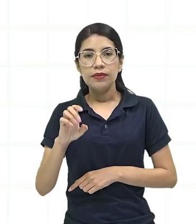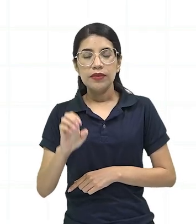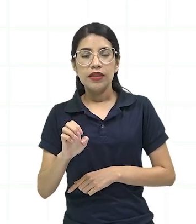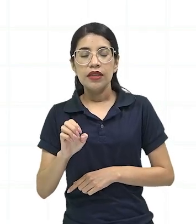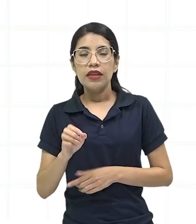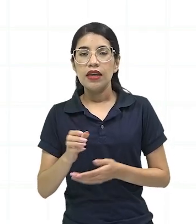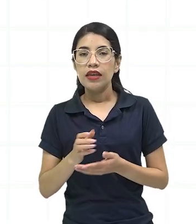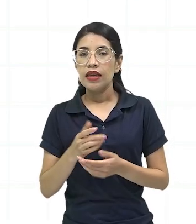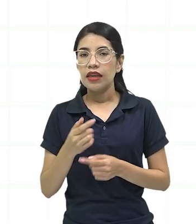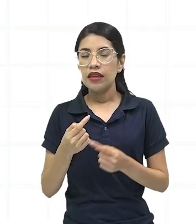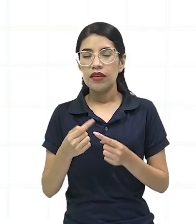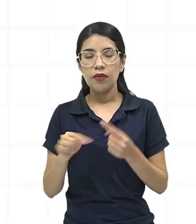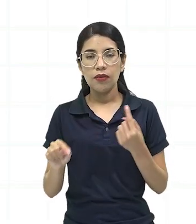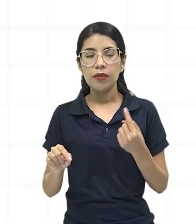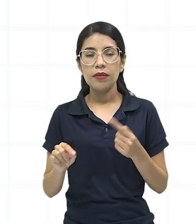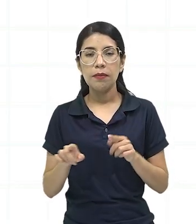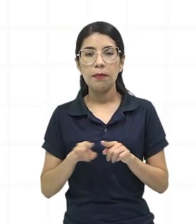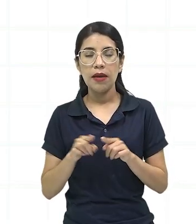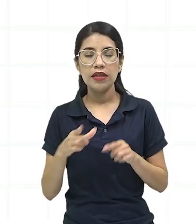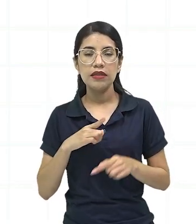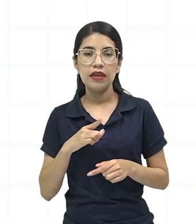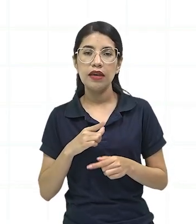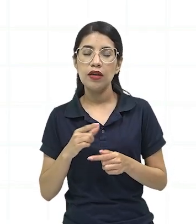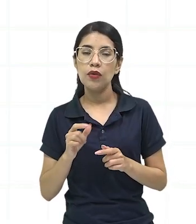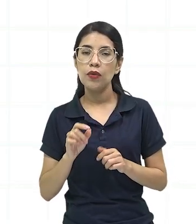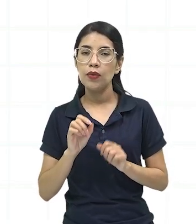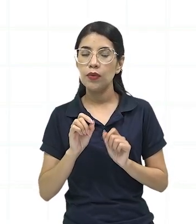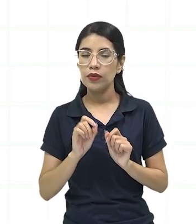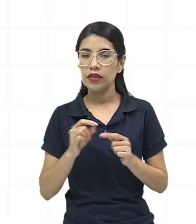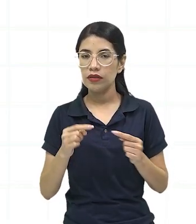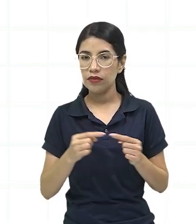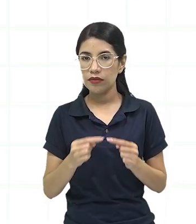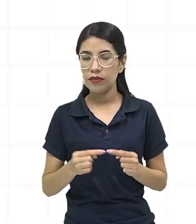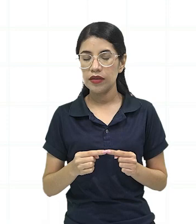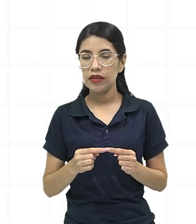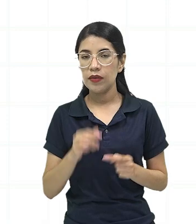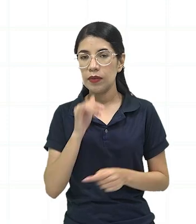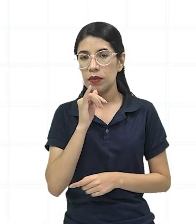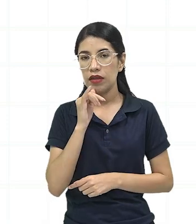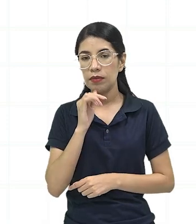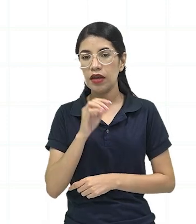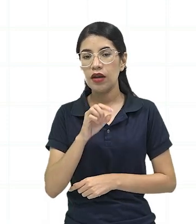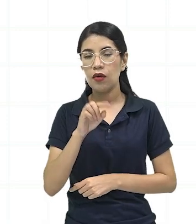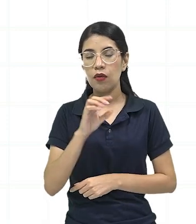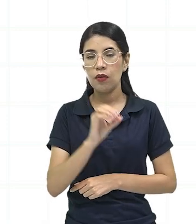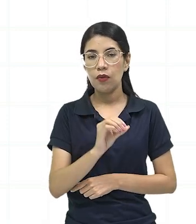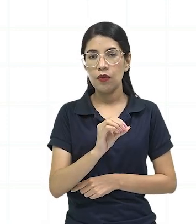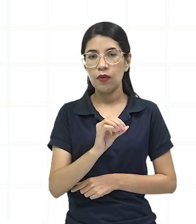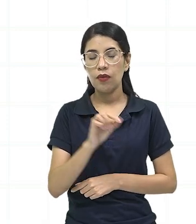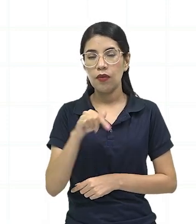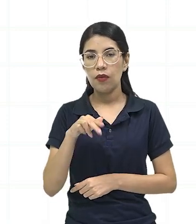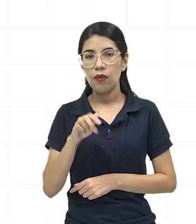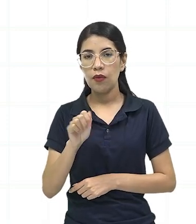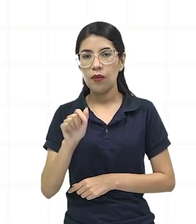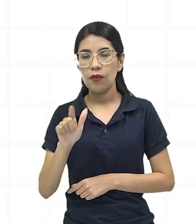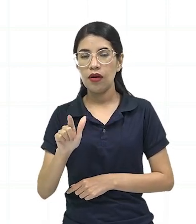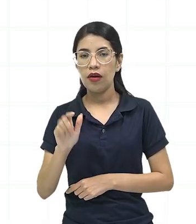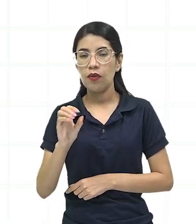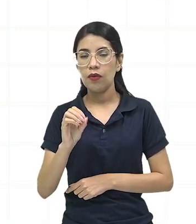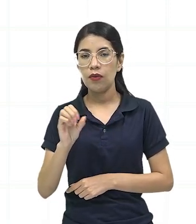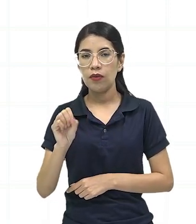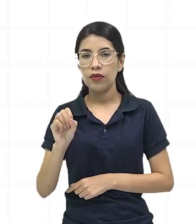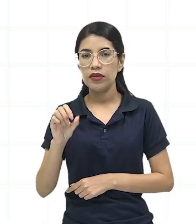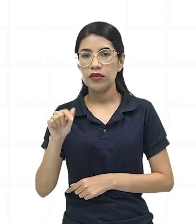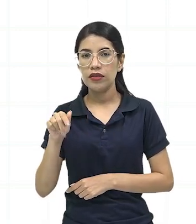vão concordar, mas a gente já sabe que tem aqueles que concordam, que é o caso do qual, né? Qual, quais, os quais. Então,